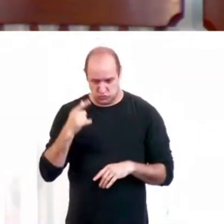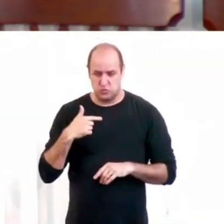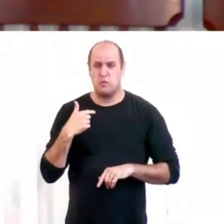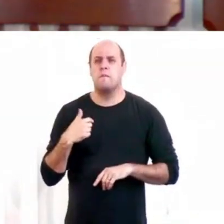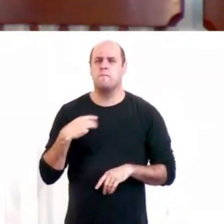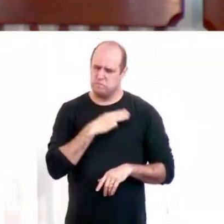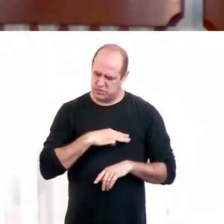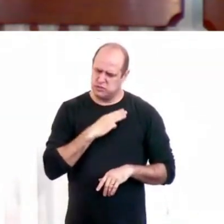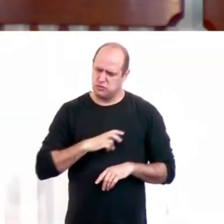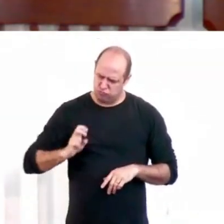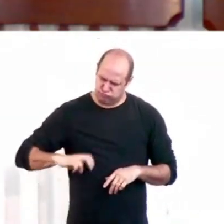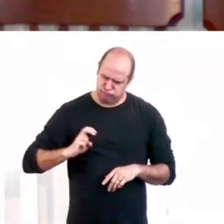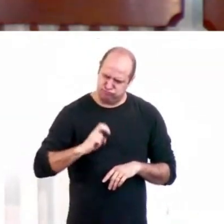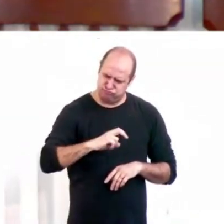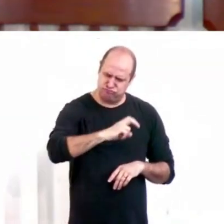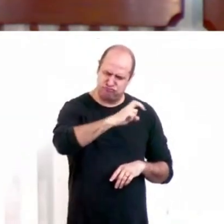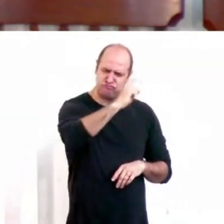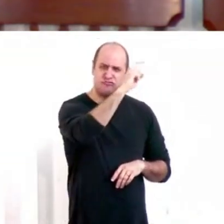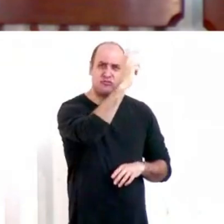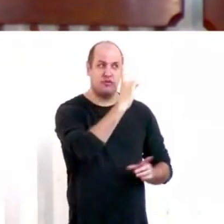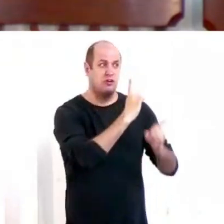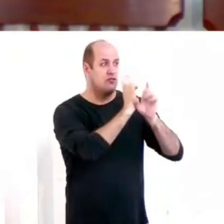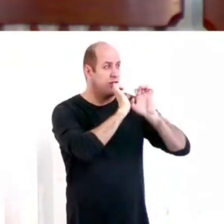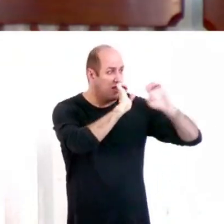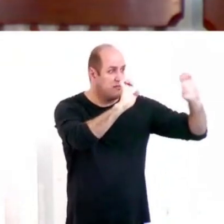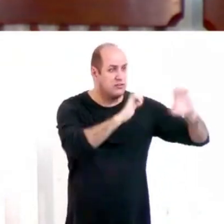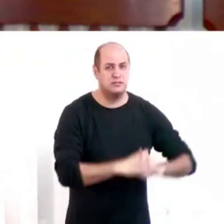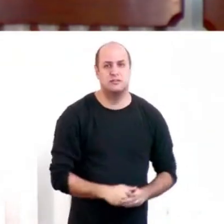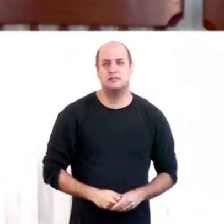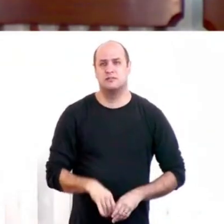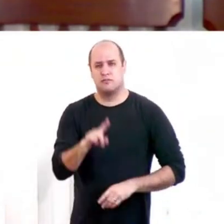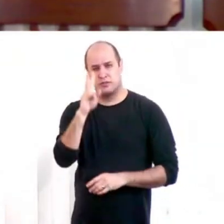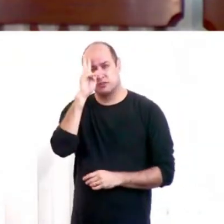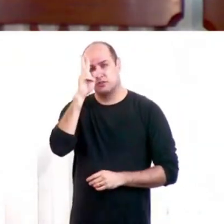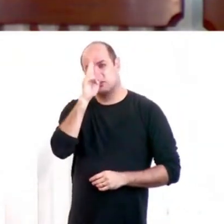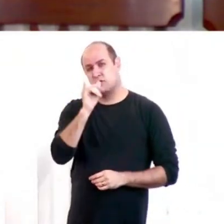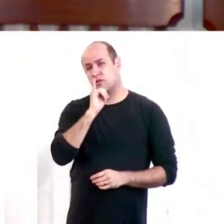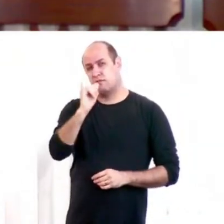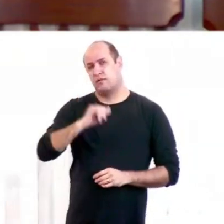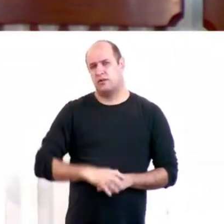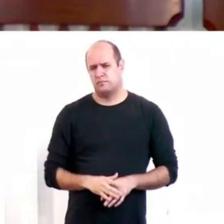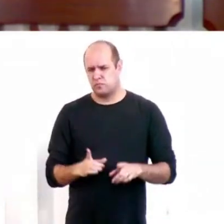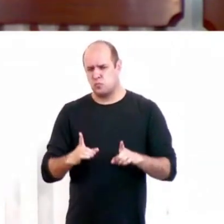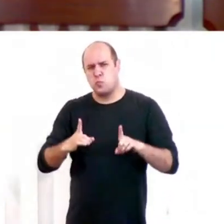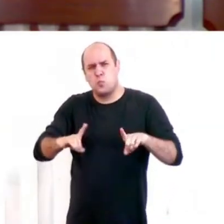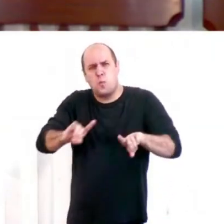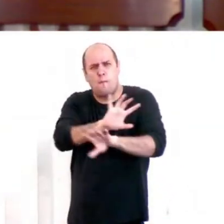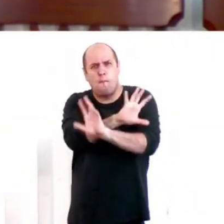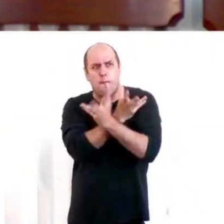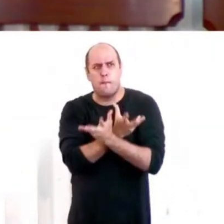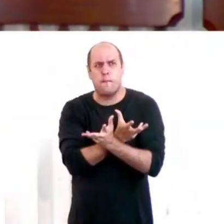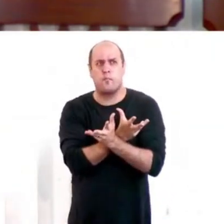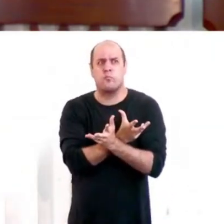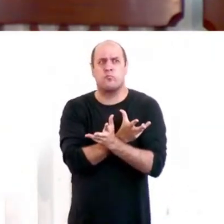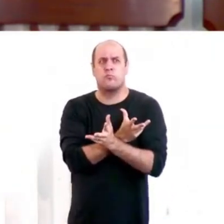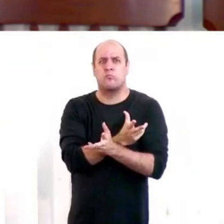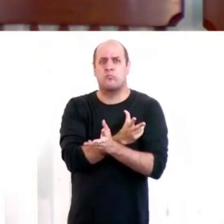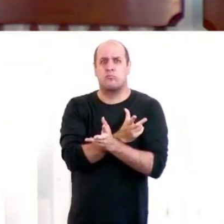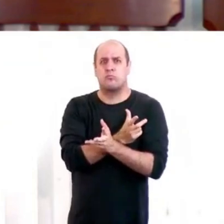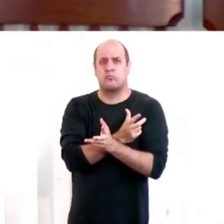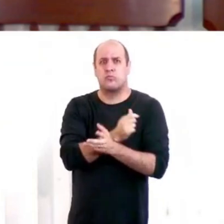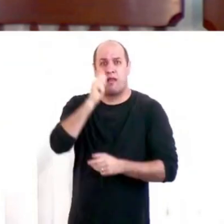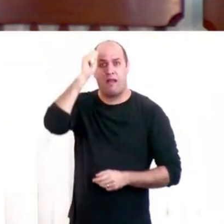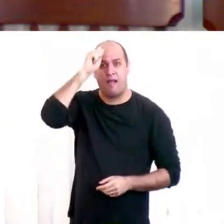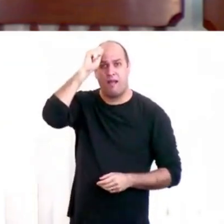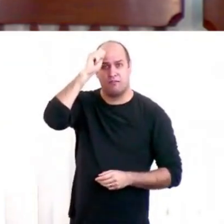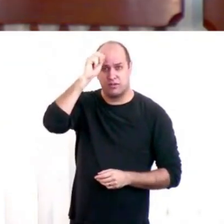dando apoio a esses. Vou contar uma história. Deserto da África, do norte da